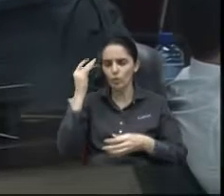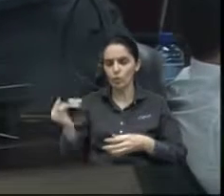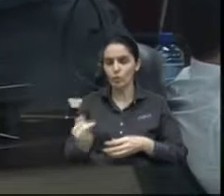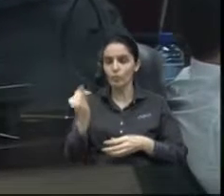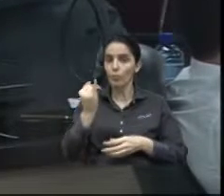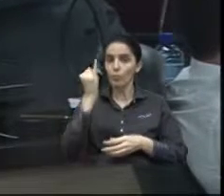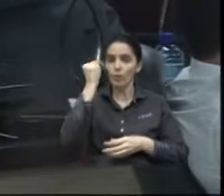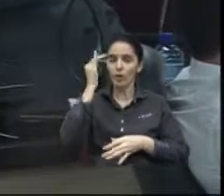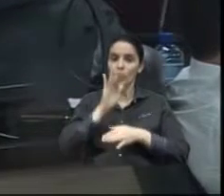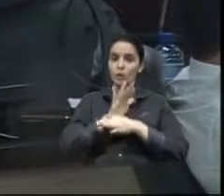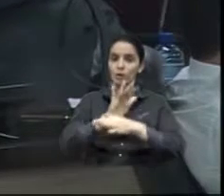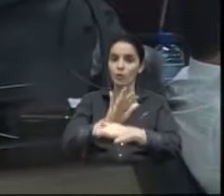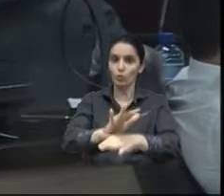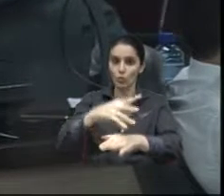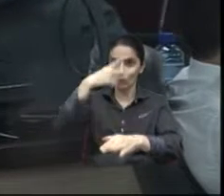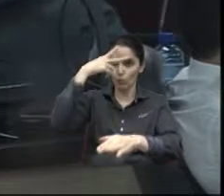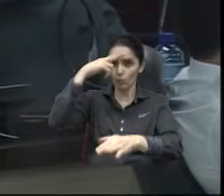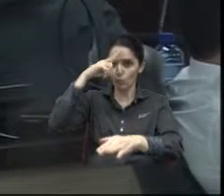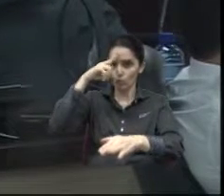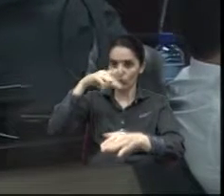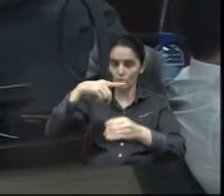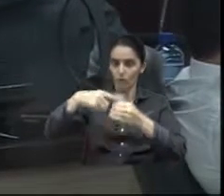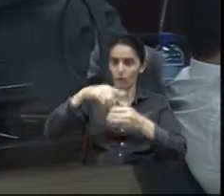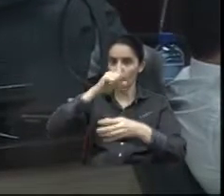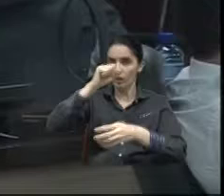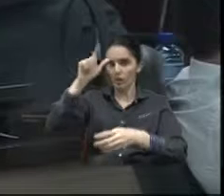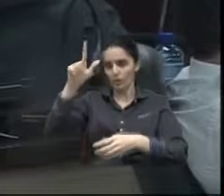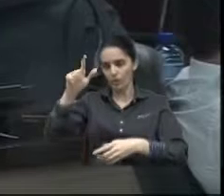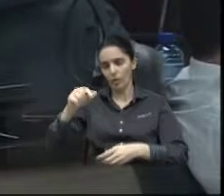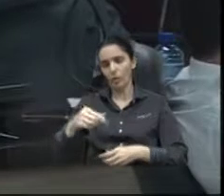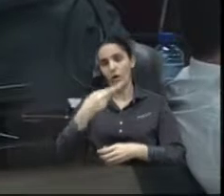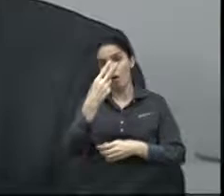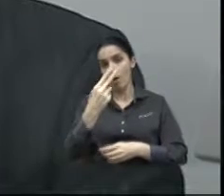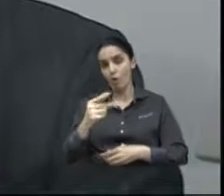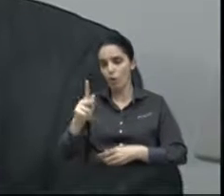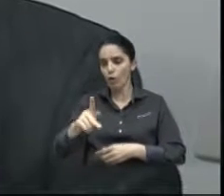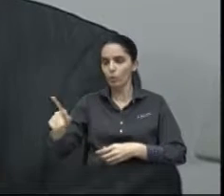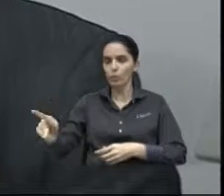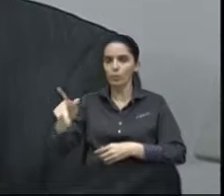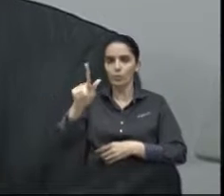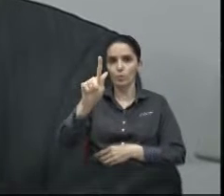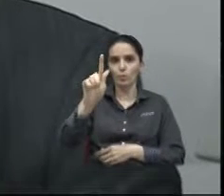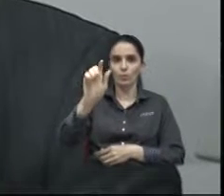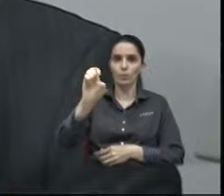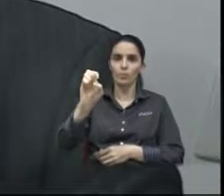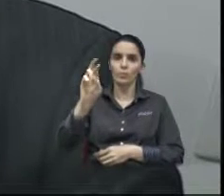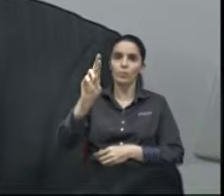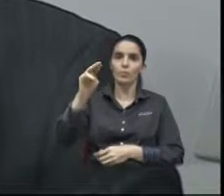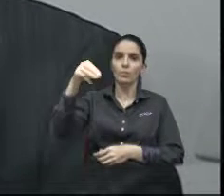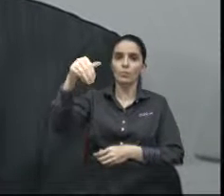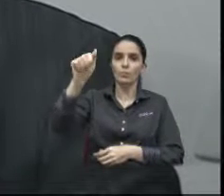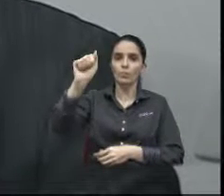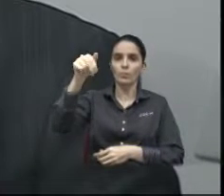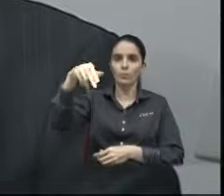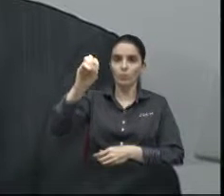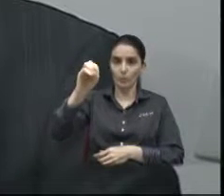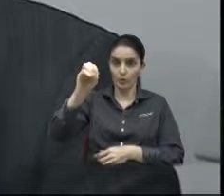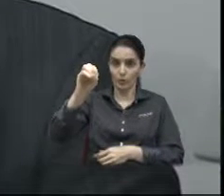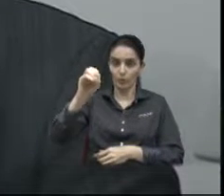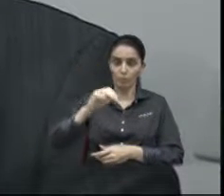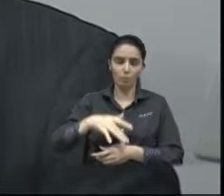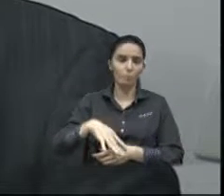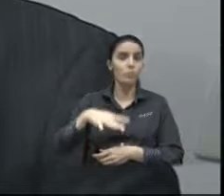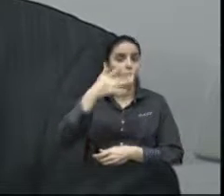contribuiu para a história de Limeira, como é o caso do professor Germano. Quem não conhece o professor Germano dentro da área educacional, dentro da área